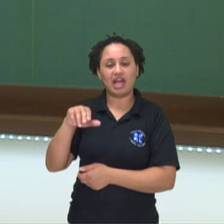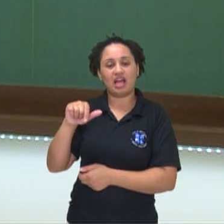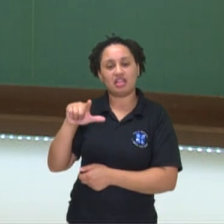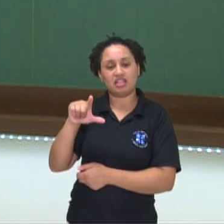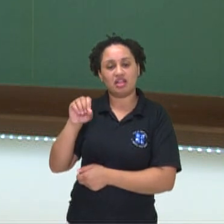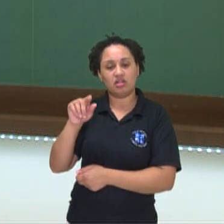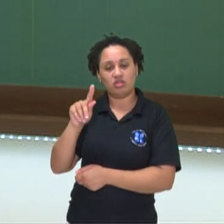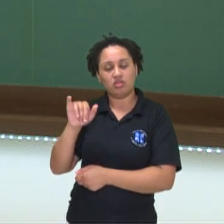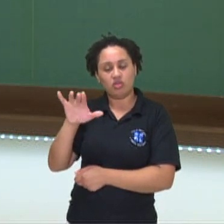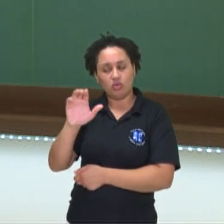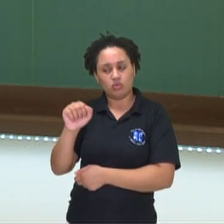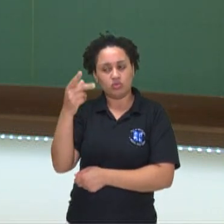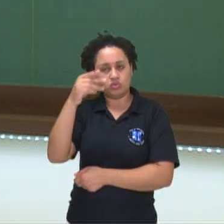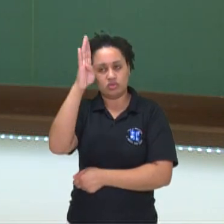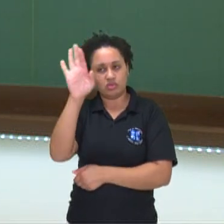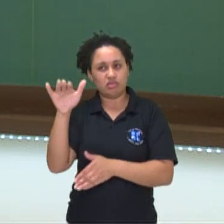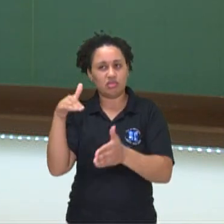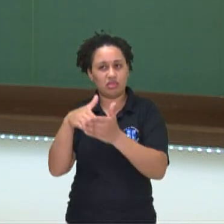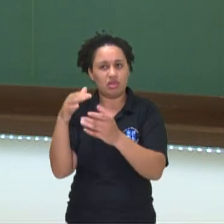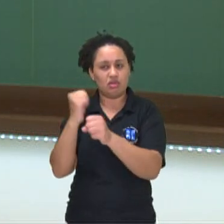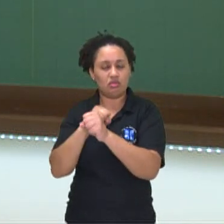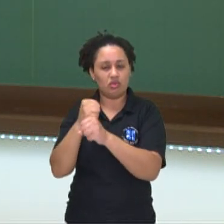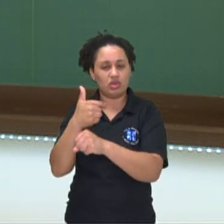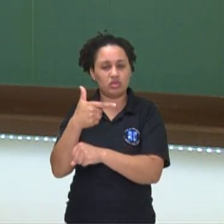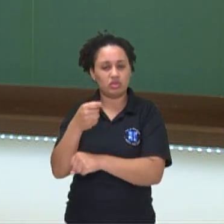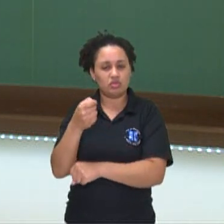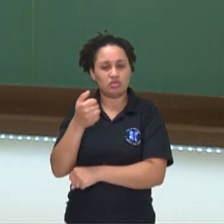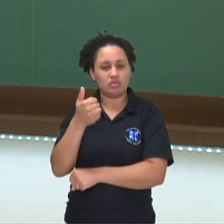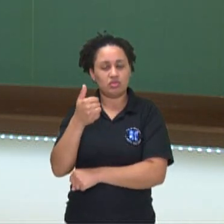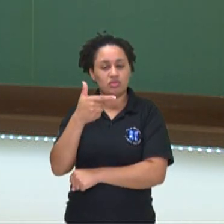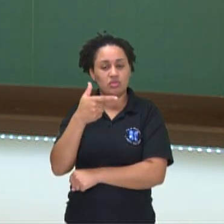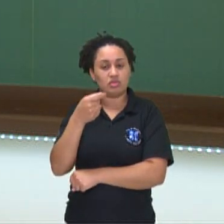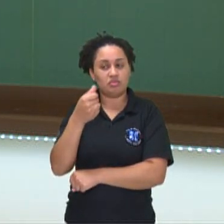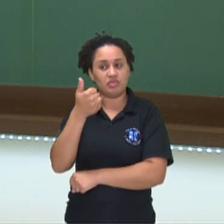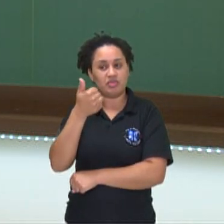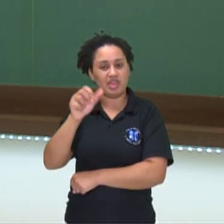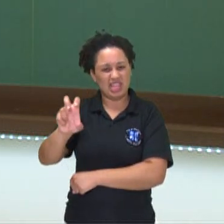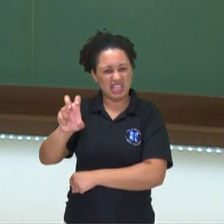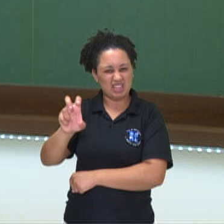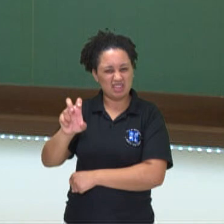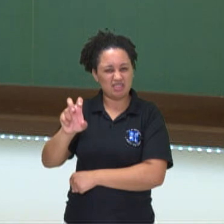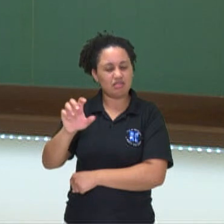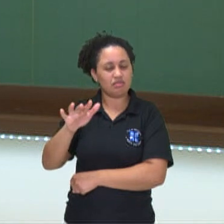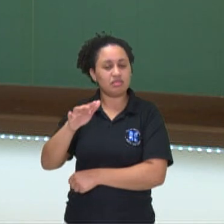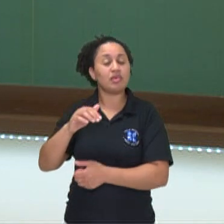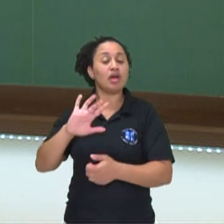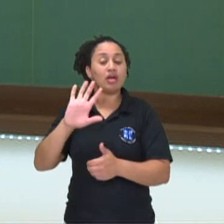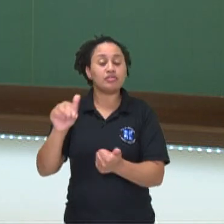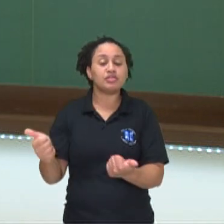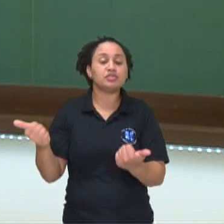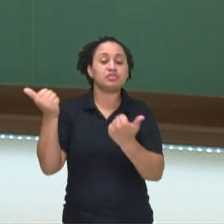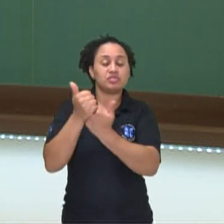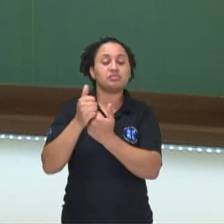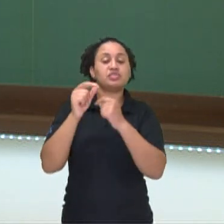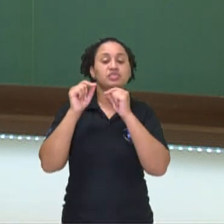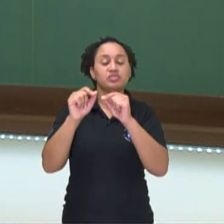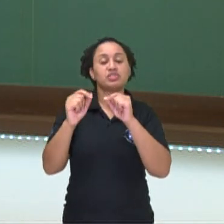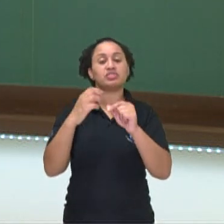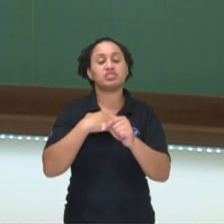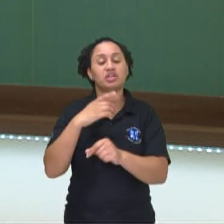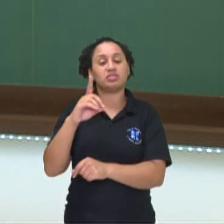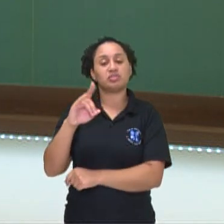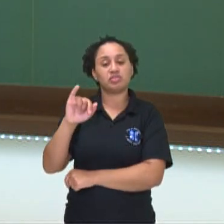Brasil até 2015, 2016, sendo substituído pela transmissão